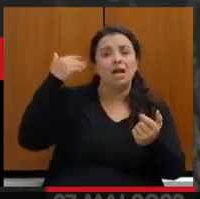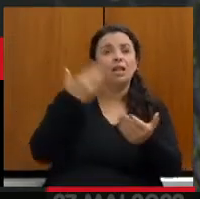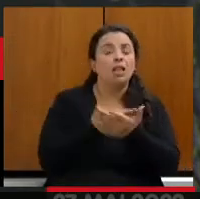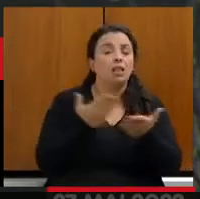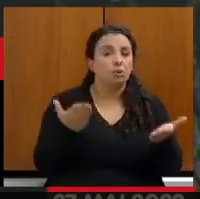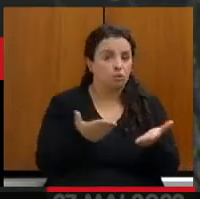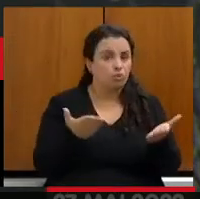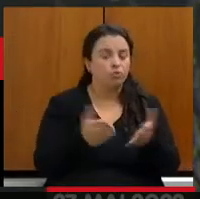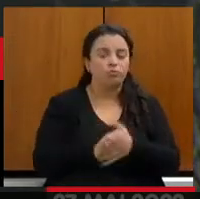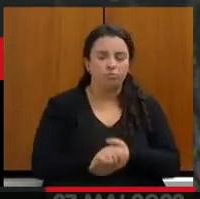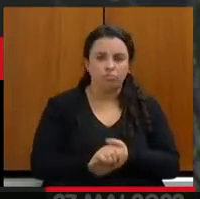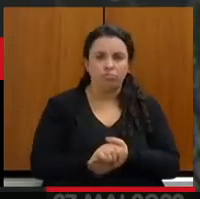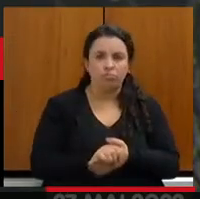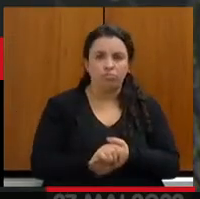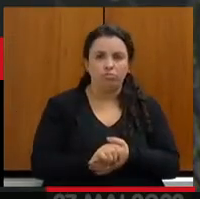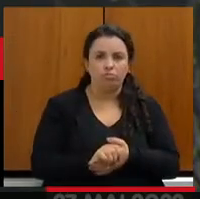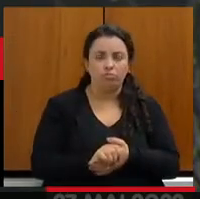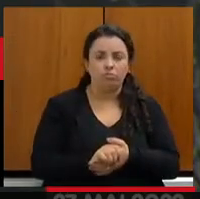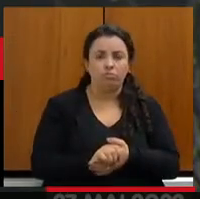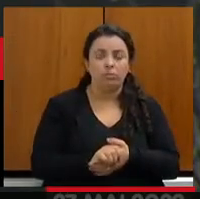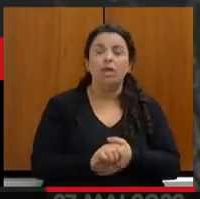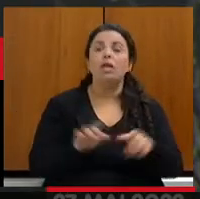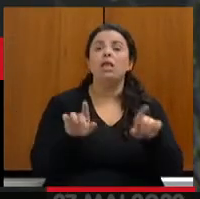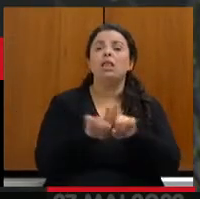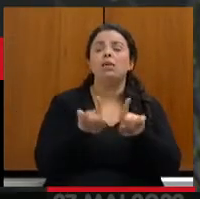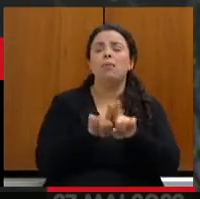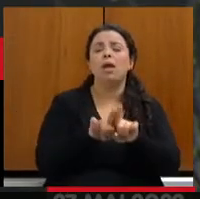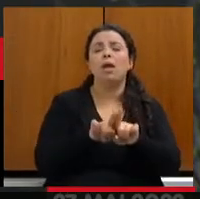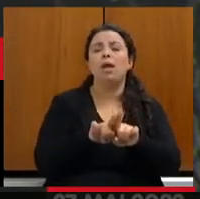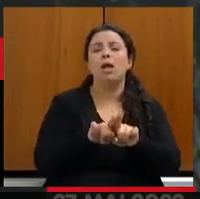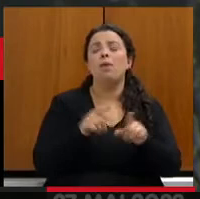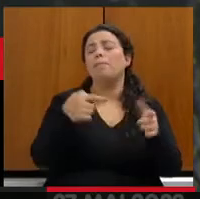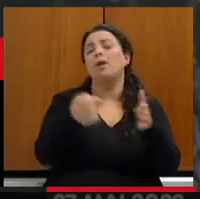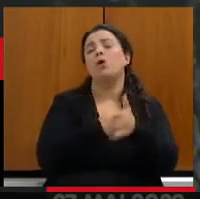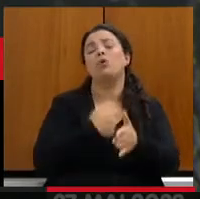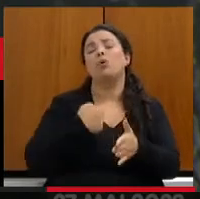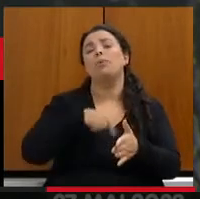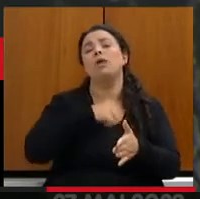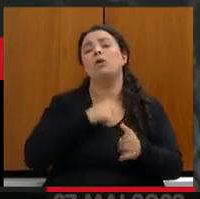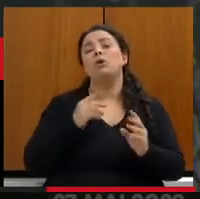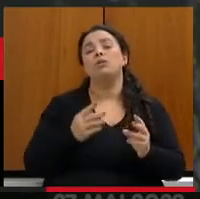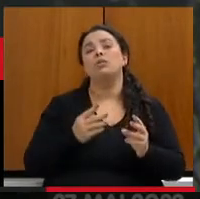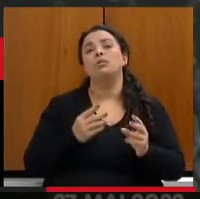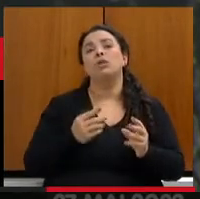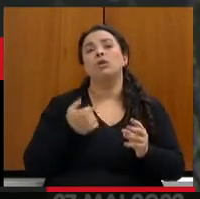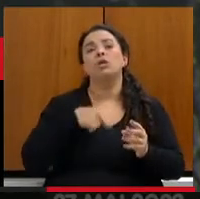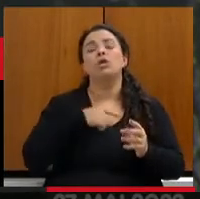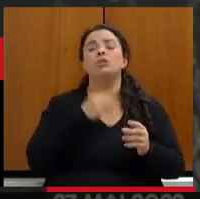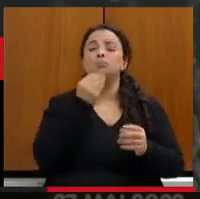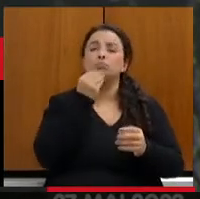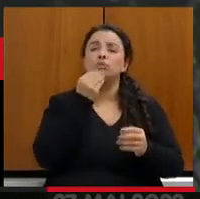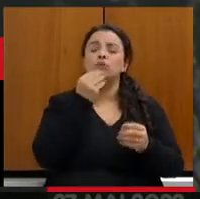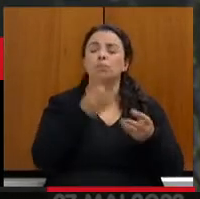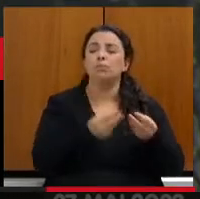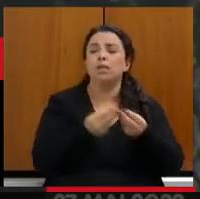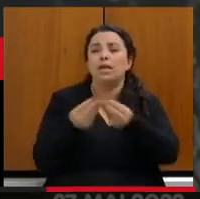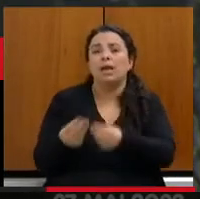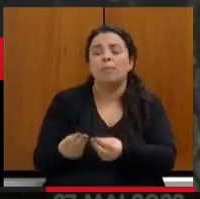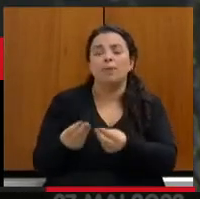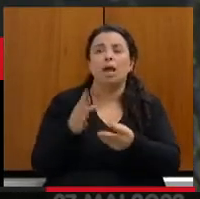e foi também feito uma pergunta para nós né O que que nós encaminhar poderíamos sugerir